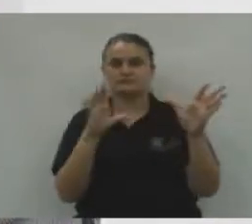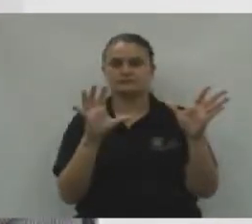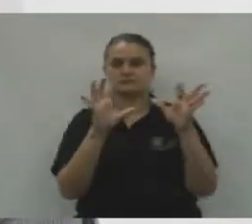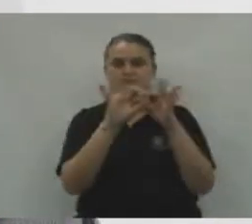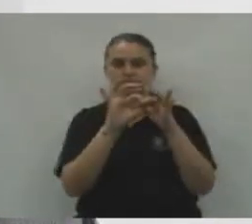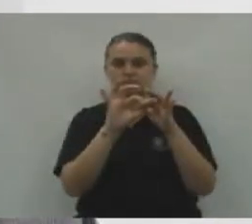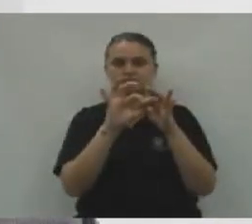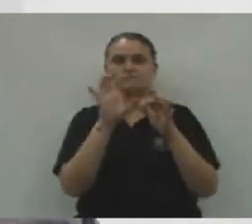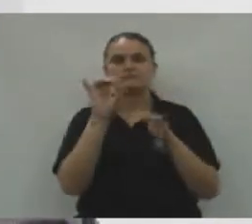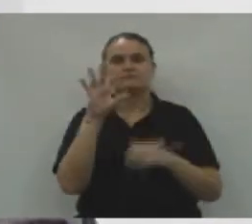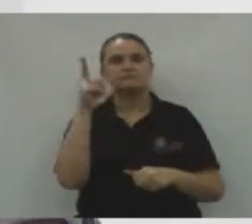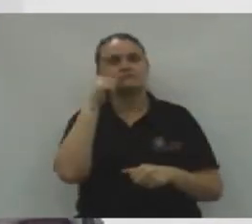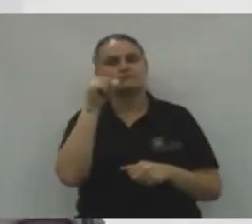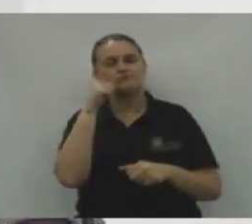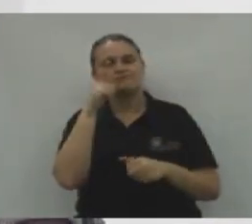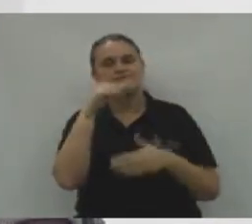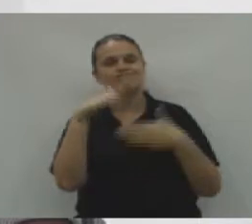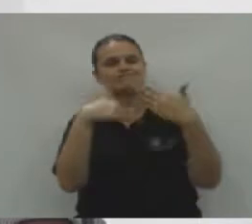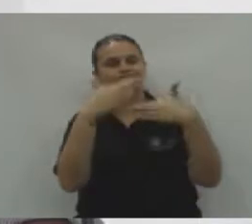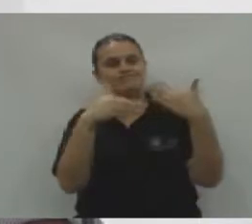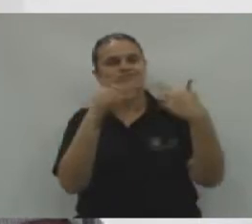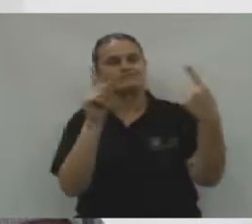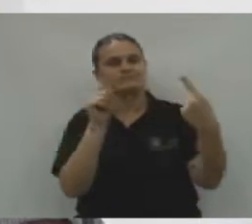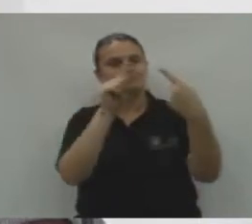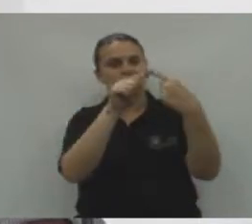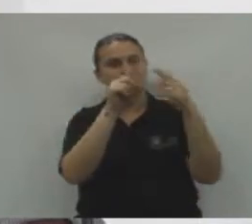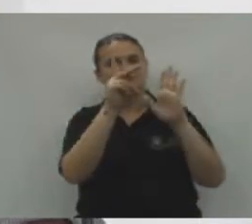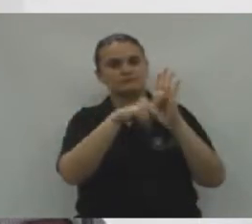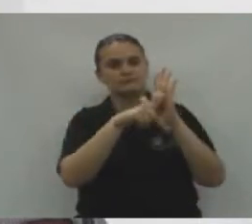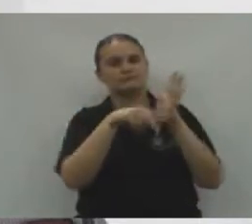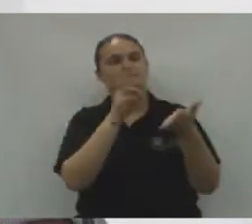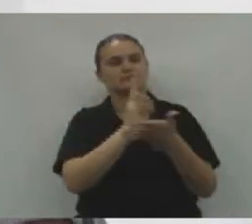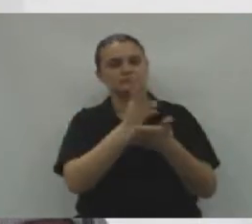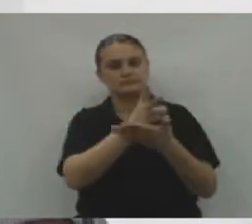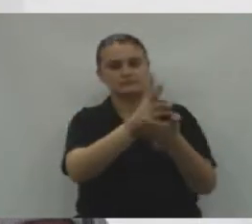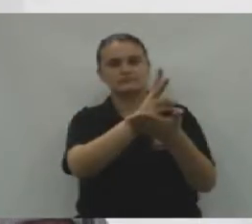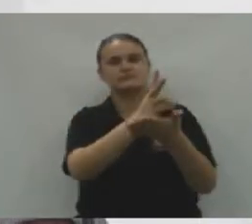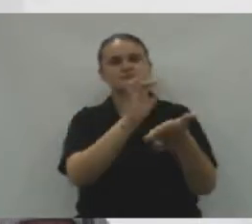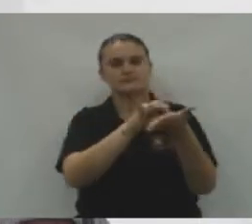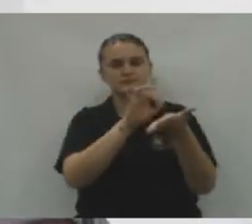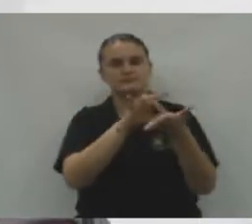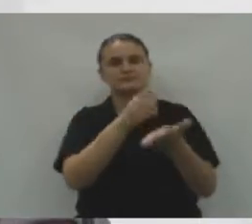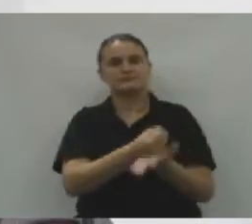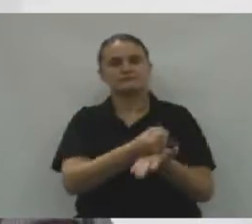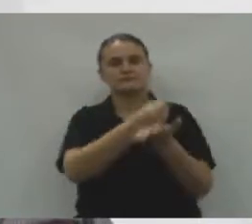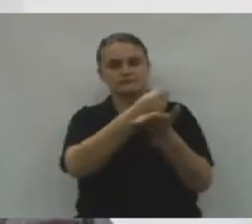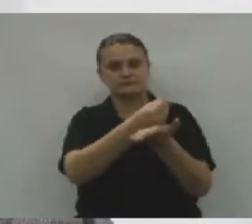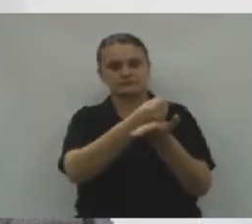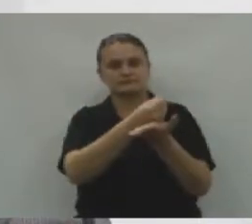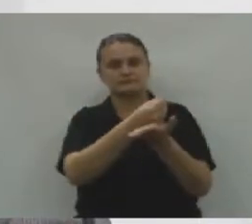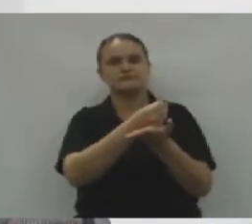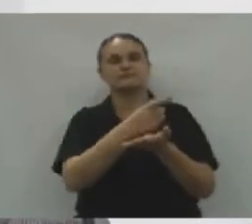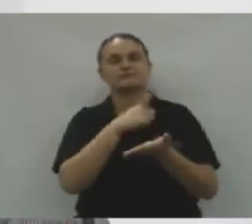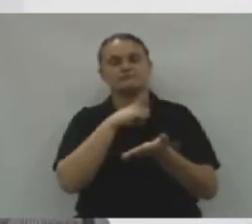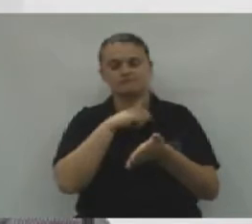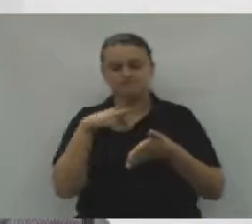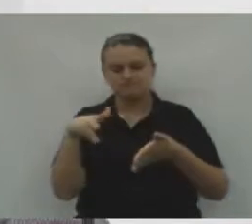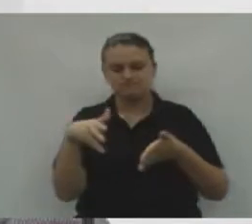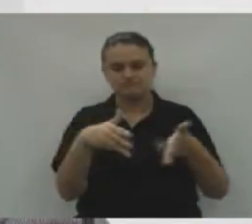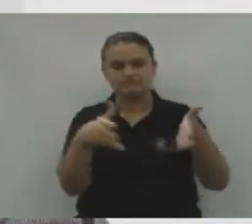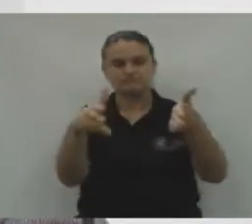a gente só vai conseguir alcançar mesmo o objetivo desse projeto se a gente continuar com essas parcerias, e estamos num caminho